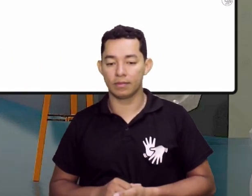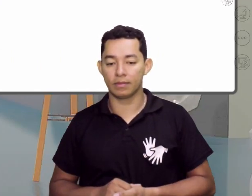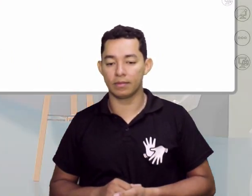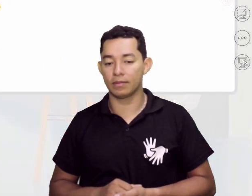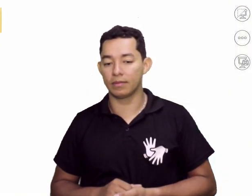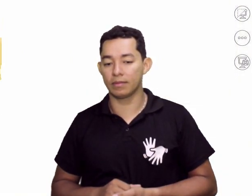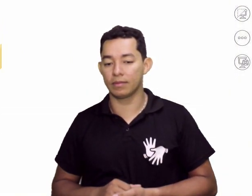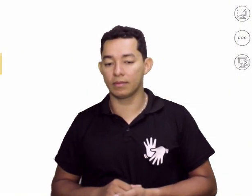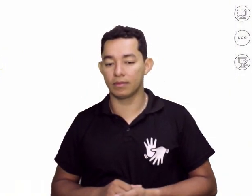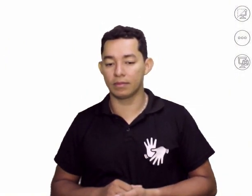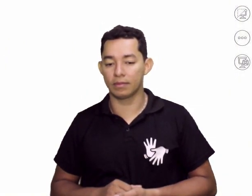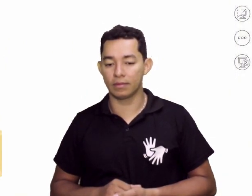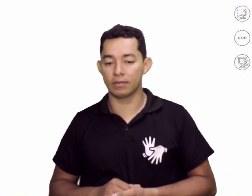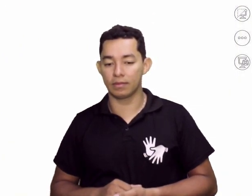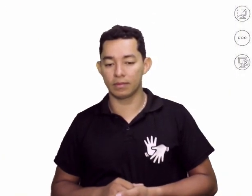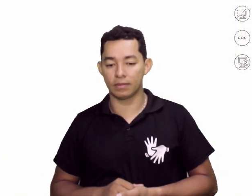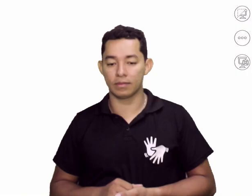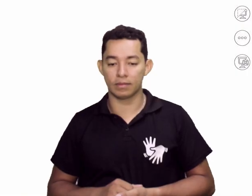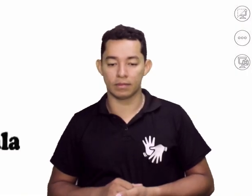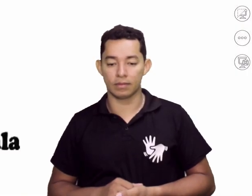Bora lá.